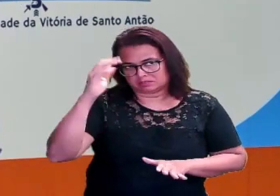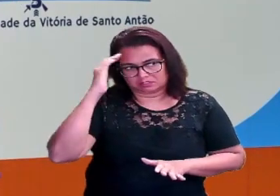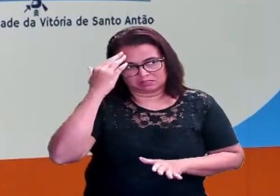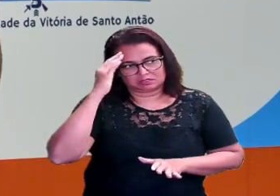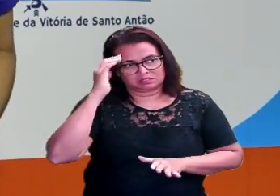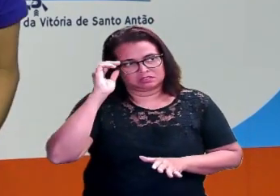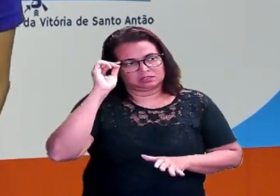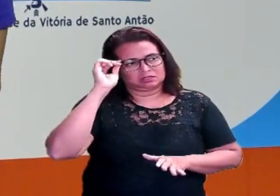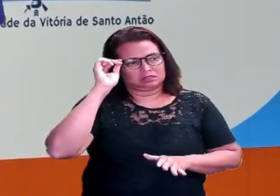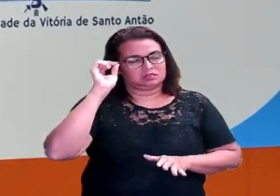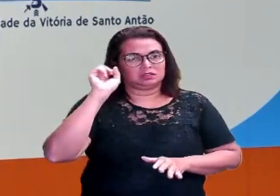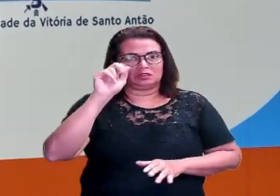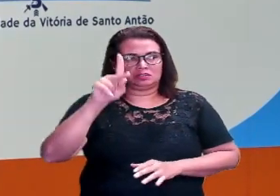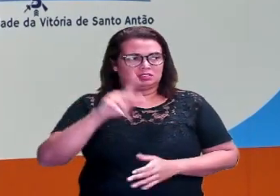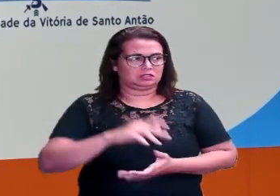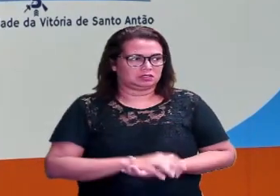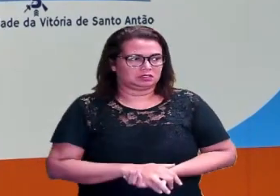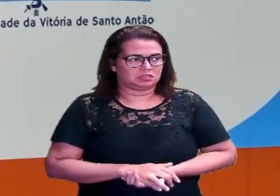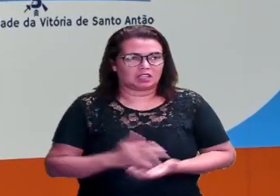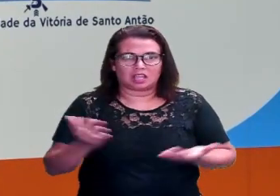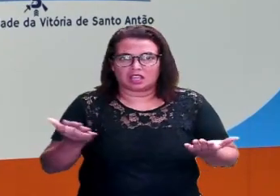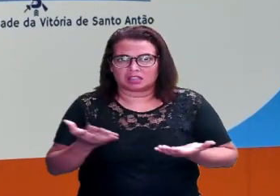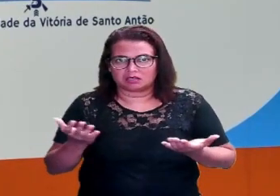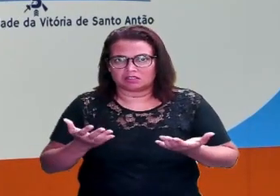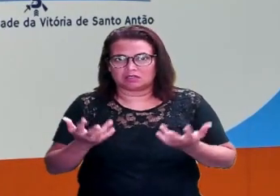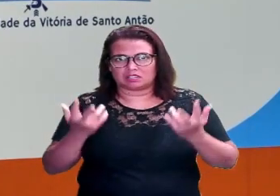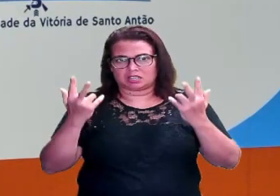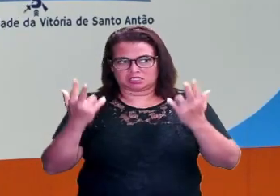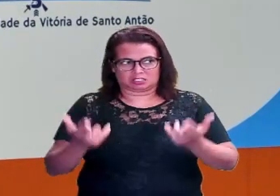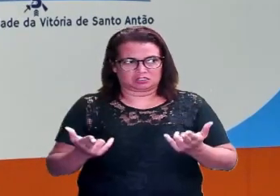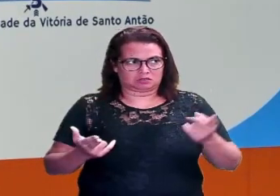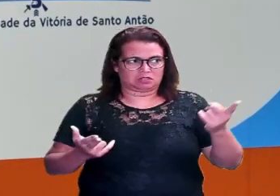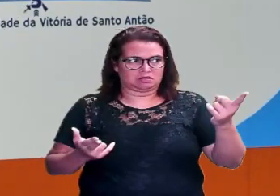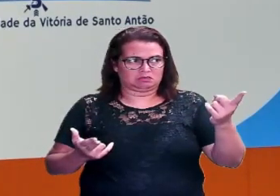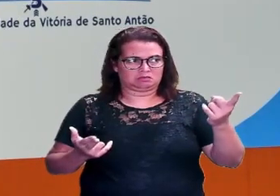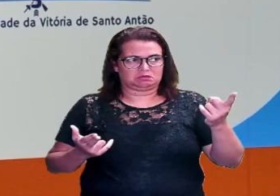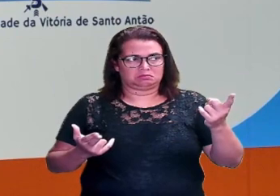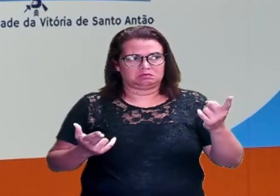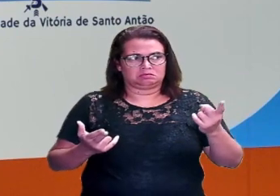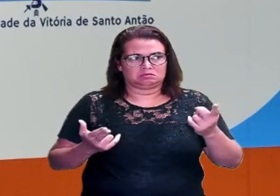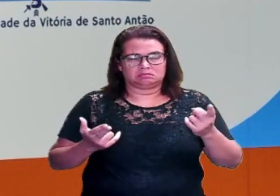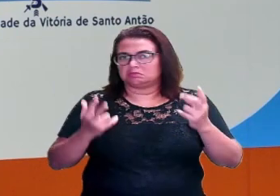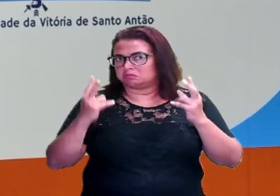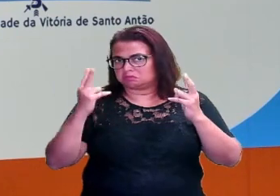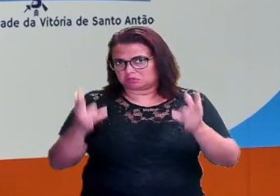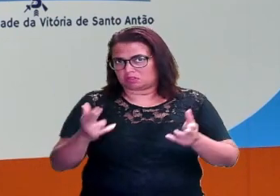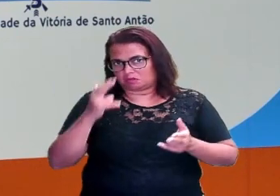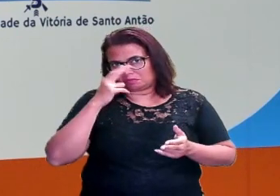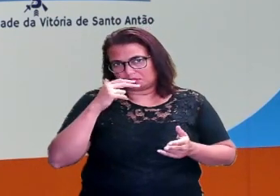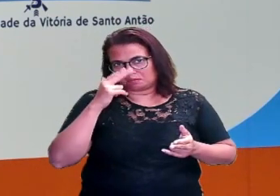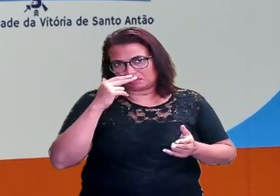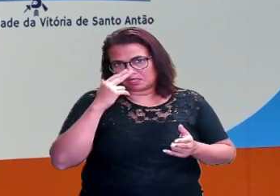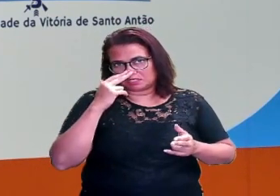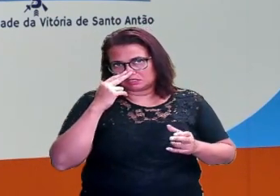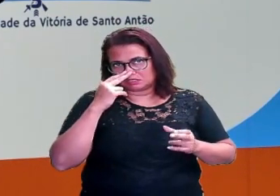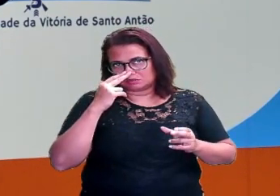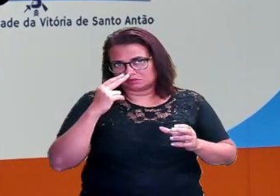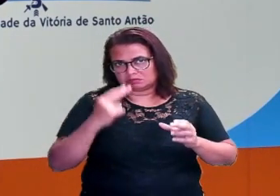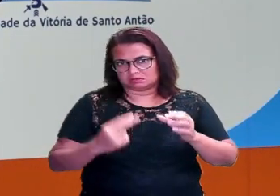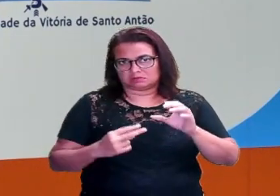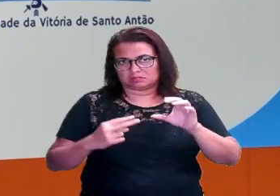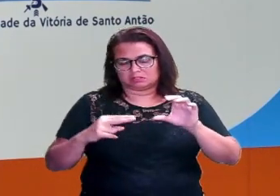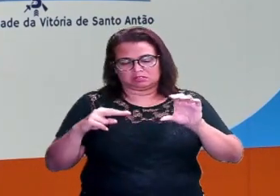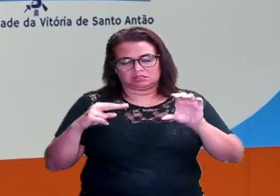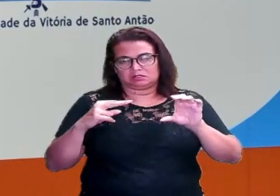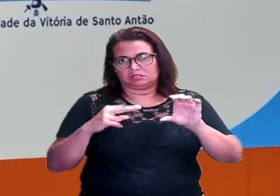trabalhar. Ok? Eu tenho aqui, ó, um mesmo objeto, né? Um adaptador de carregador de